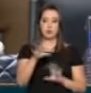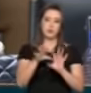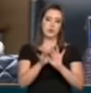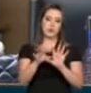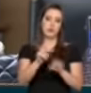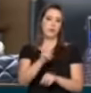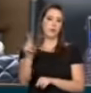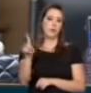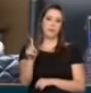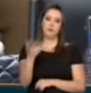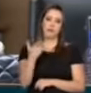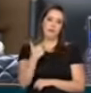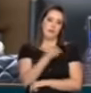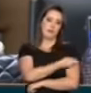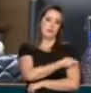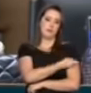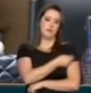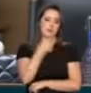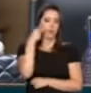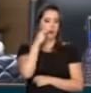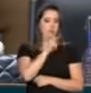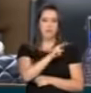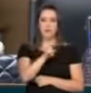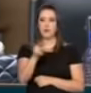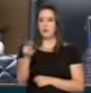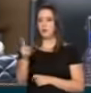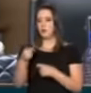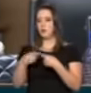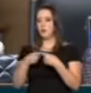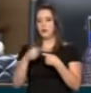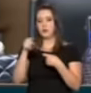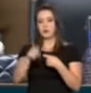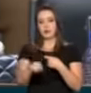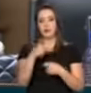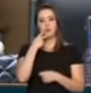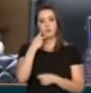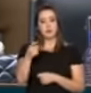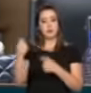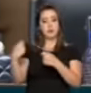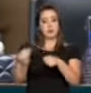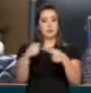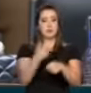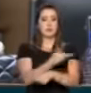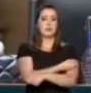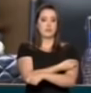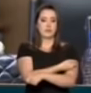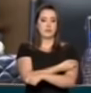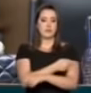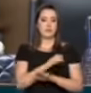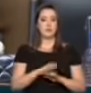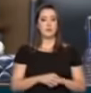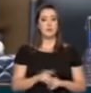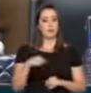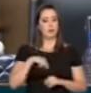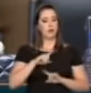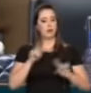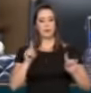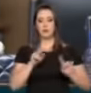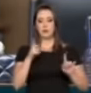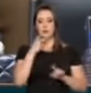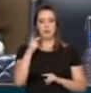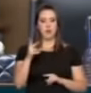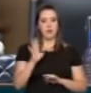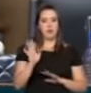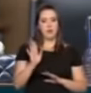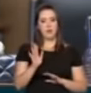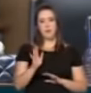a se vacinarem. Então, eu ouço médicos aqui, ouço pessoas que defendem a vacinação. Eu não estou aqui, não sou